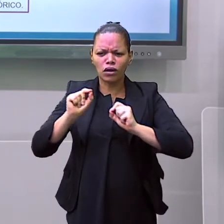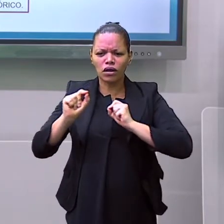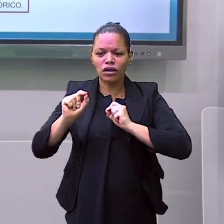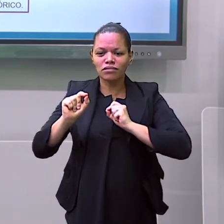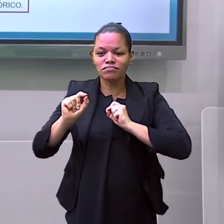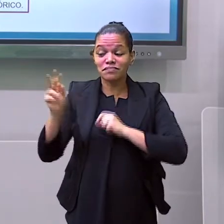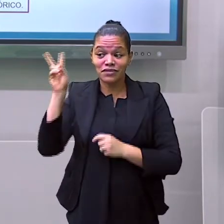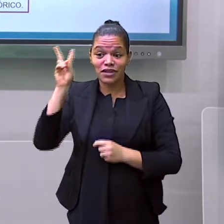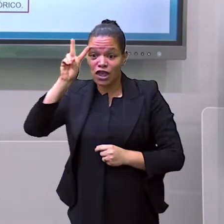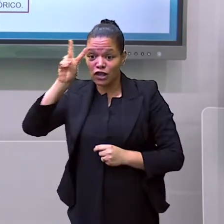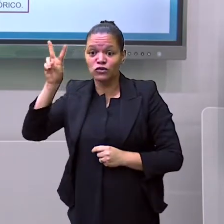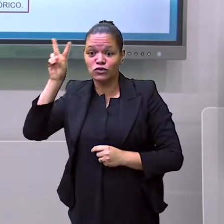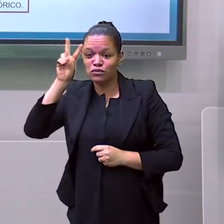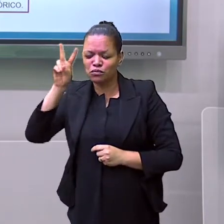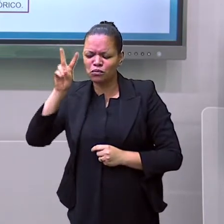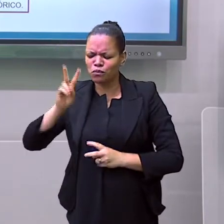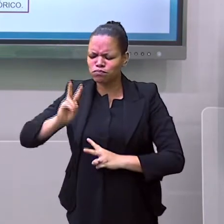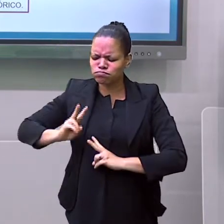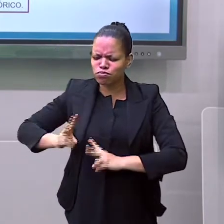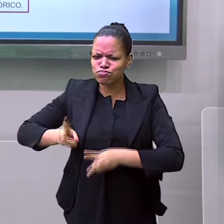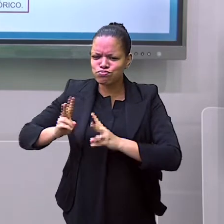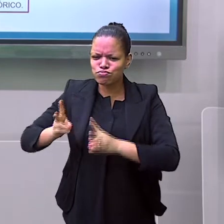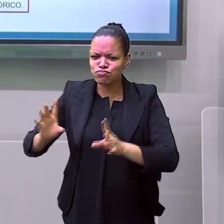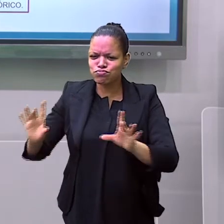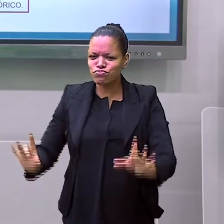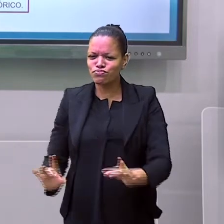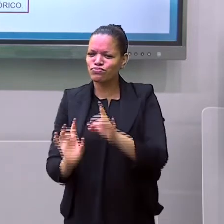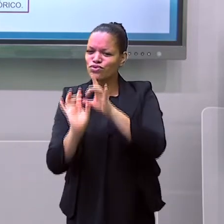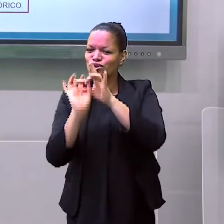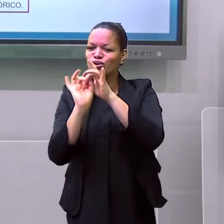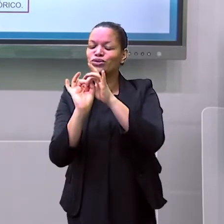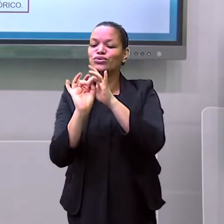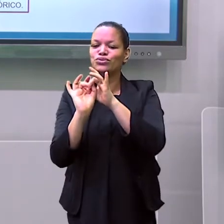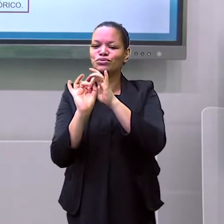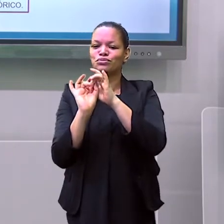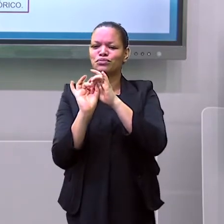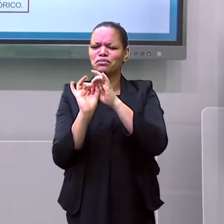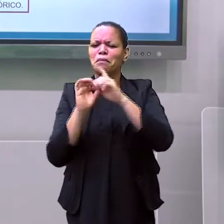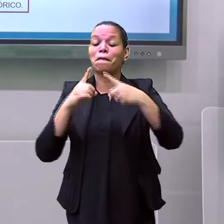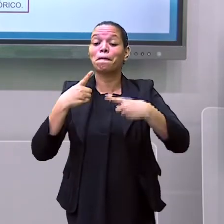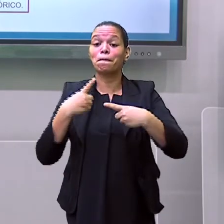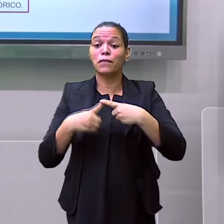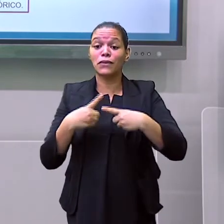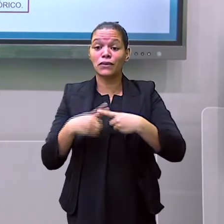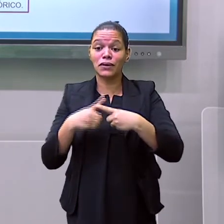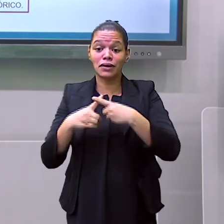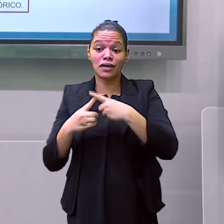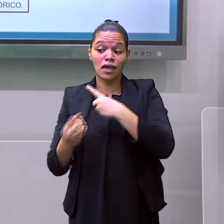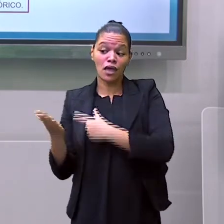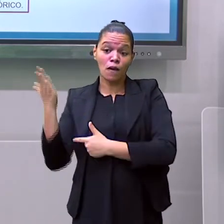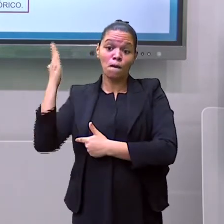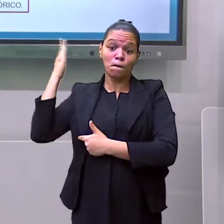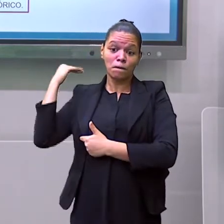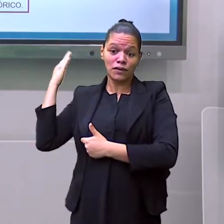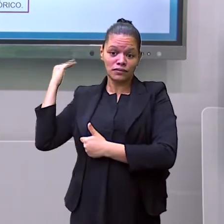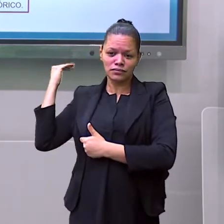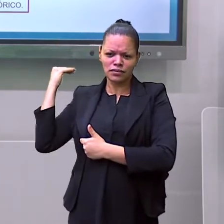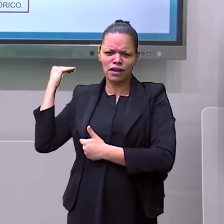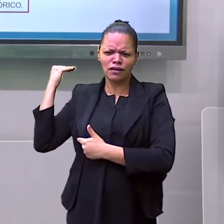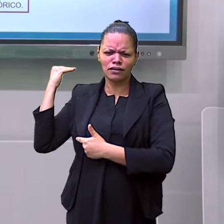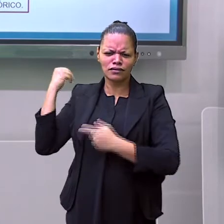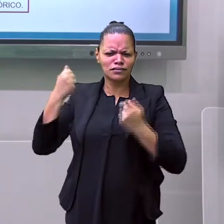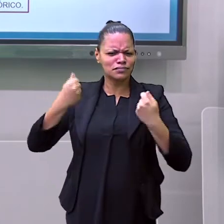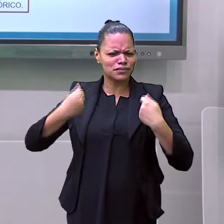sempre juntos. Então, assim, nós temos a referência de acontecimentos históricos quando falamos